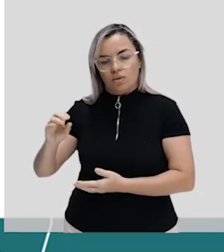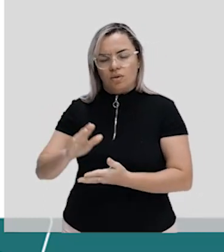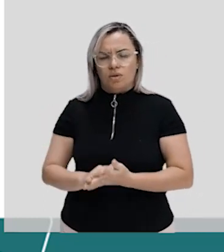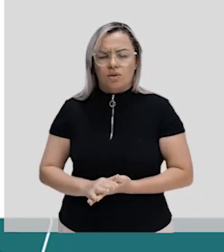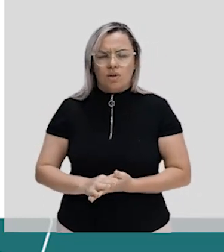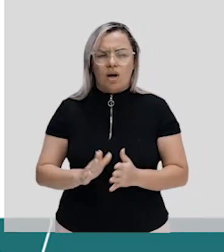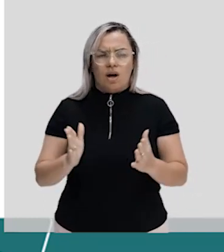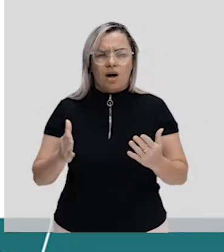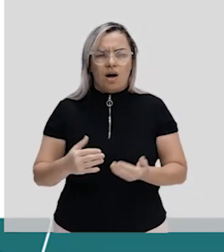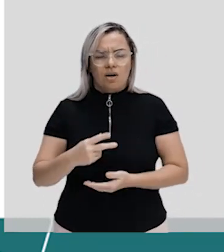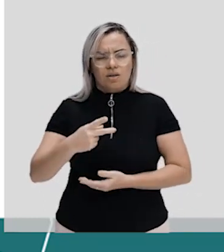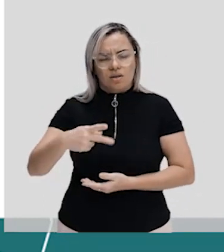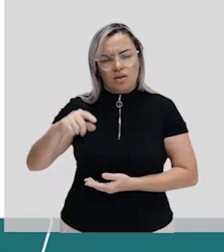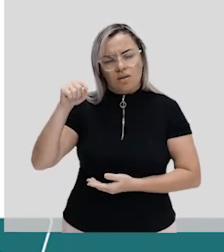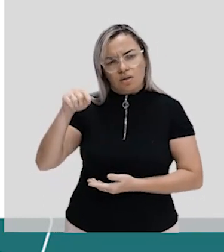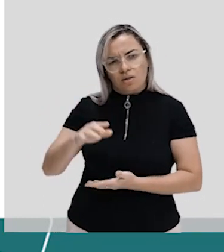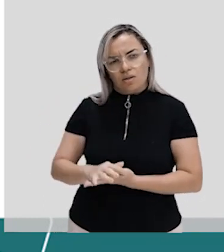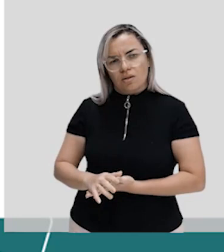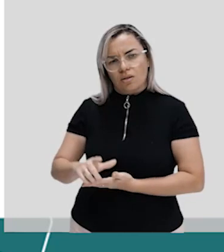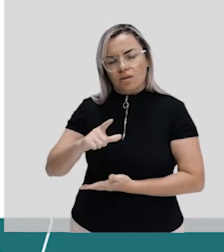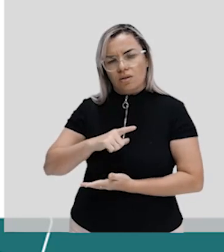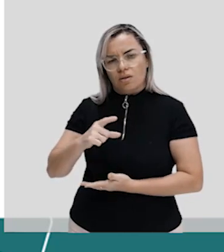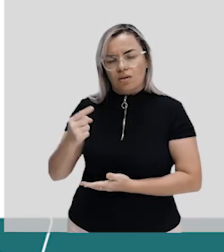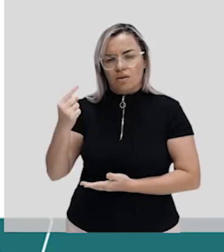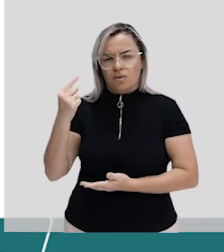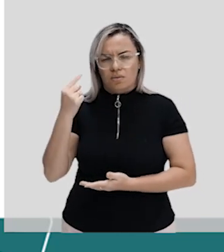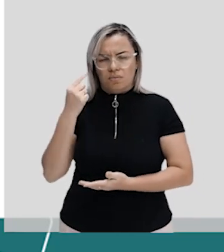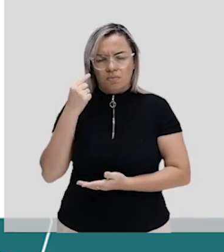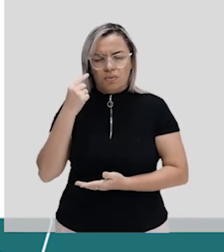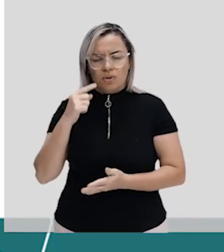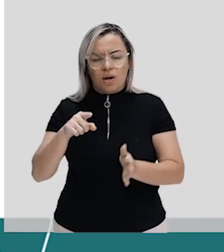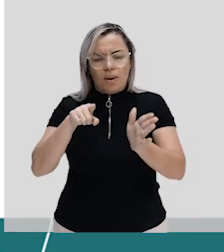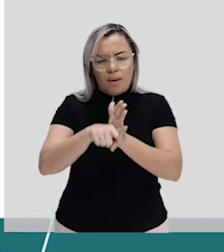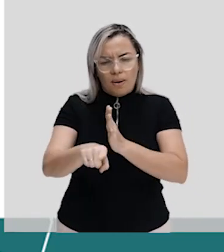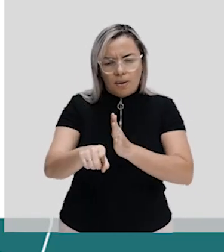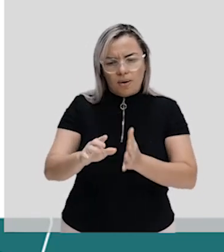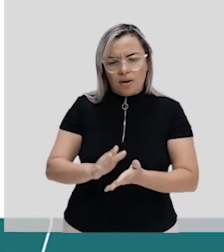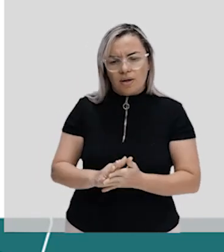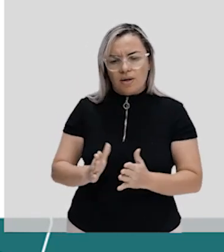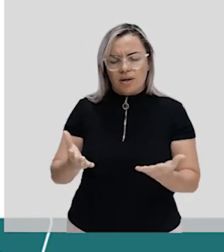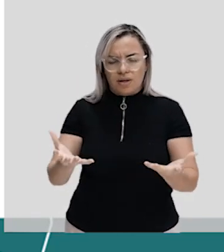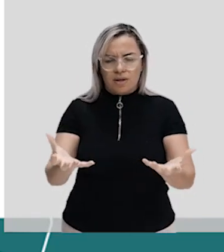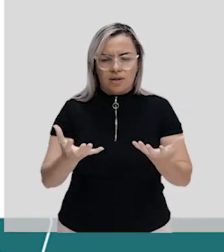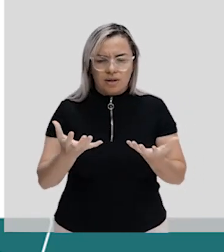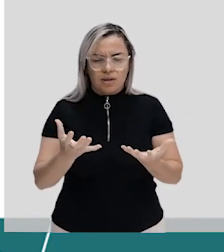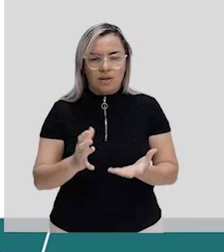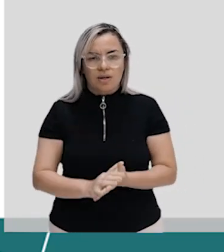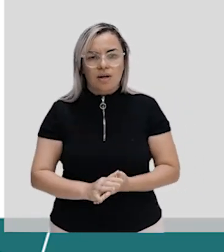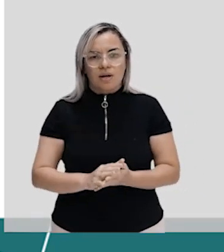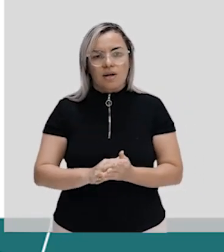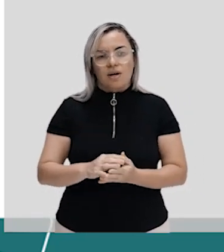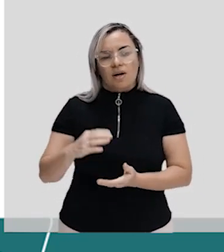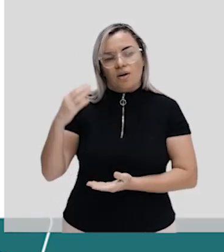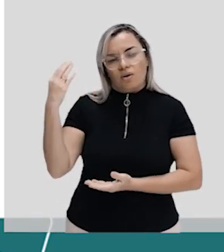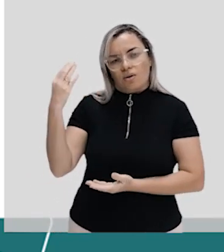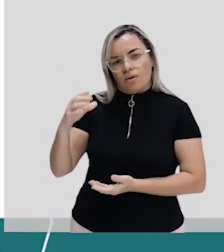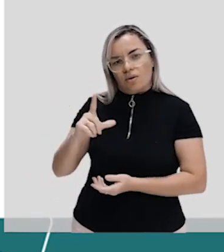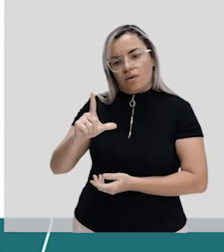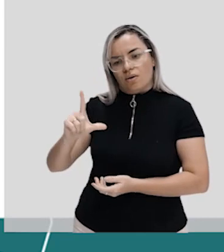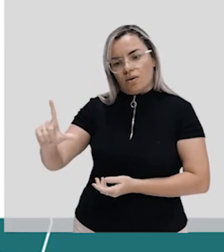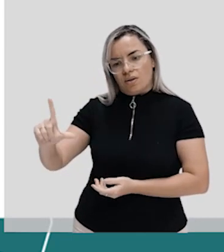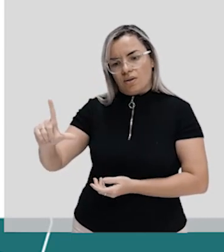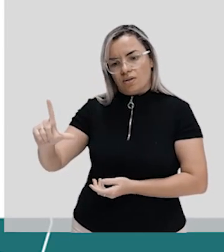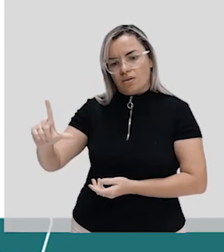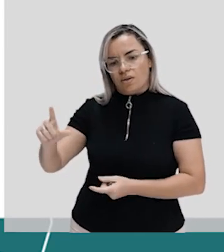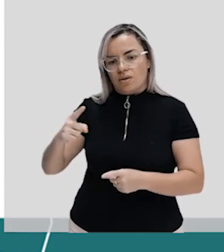aquela pergunta, né? Poxa, mas ele quer a concentração em grama por litro, mas o